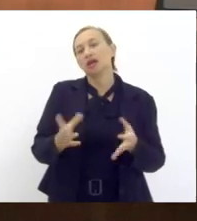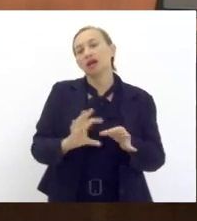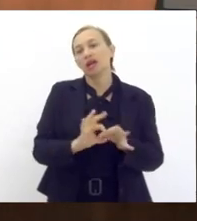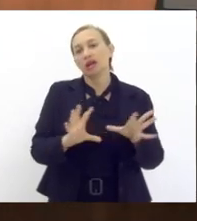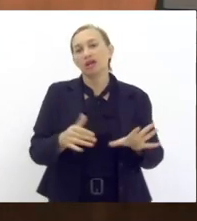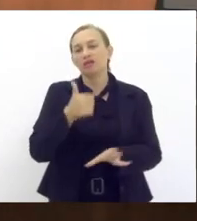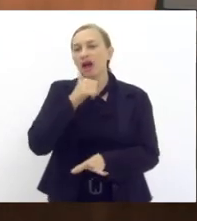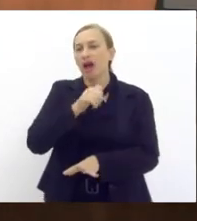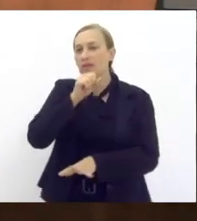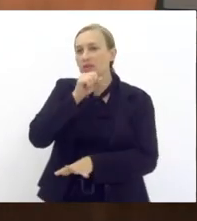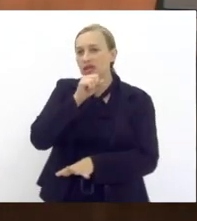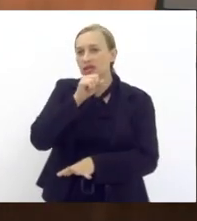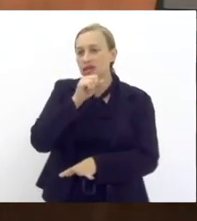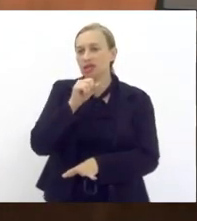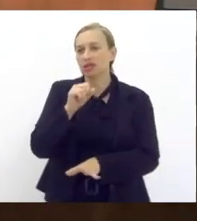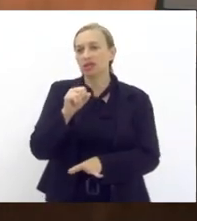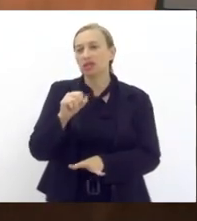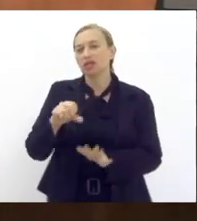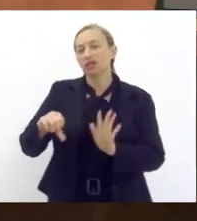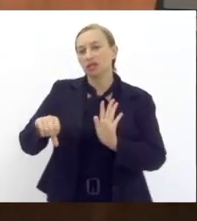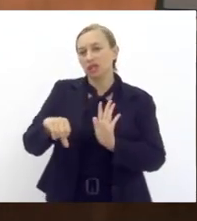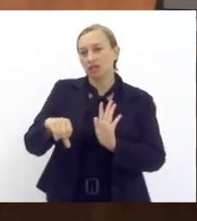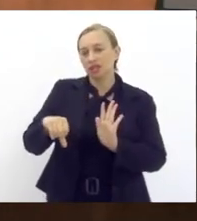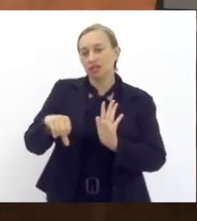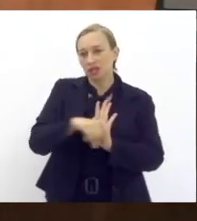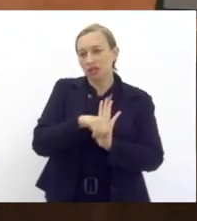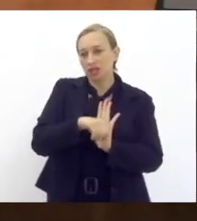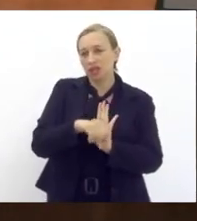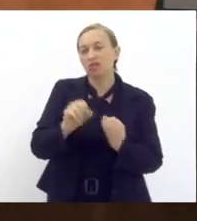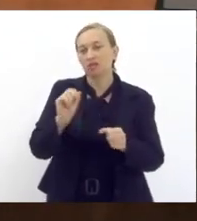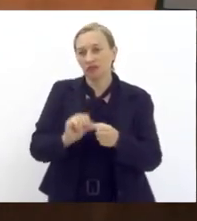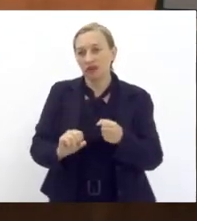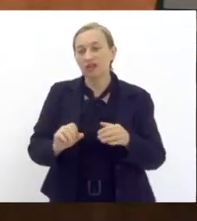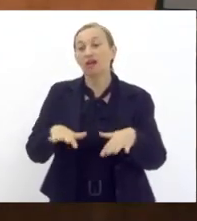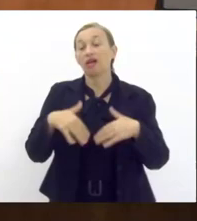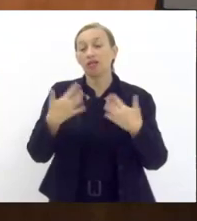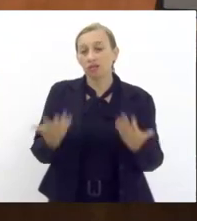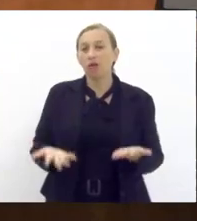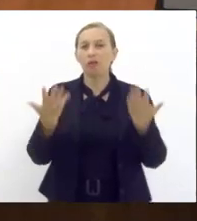mulher de cometer um crime. Então, parabenizar